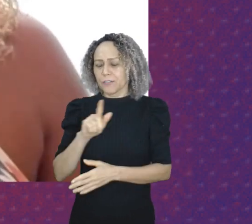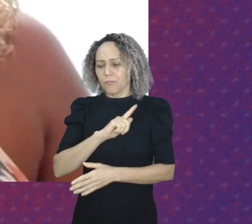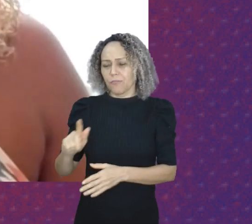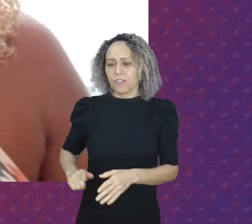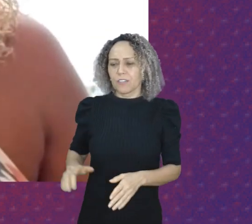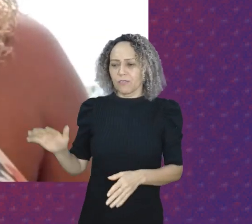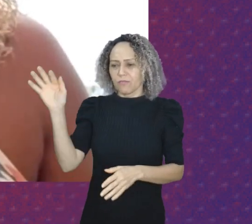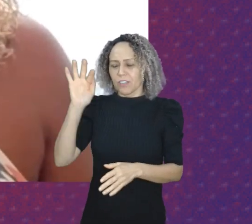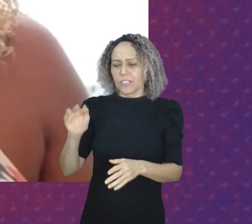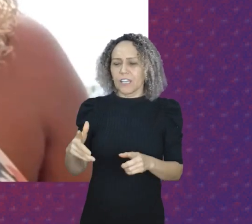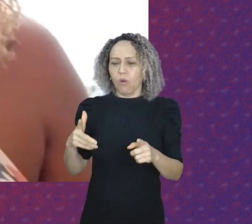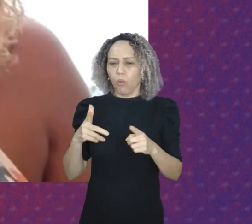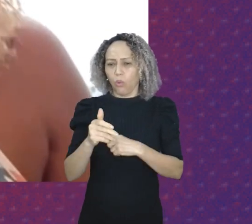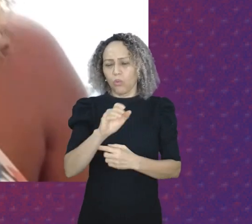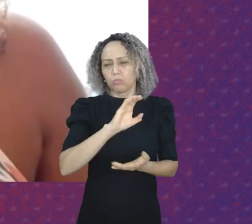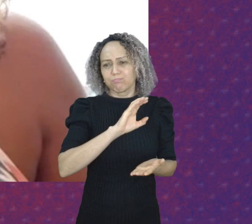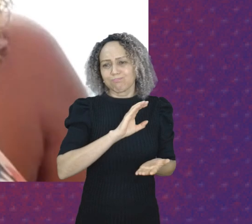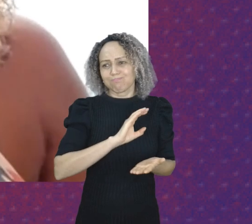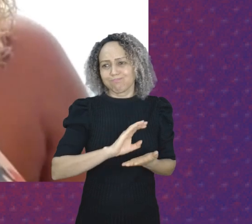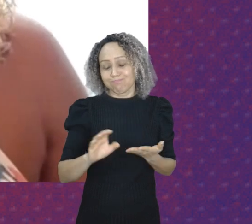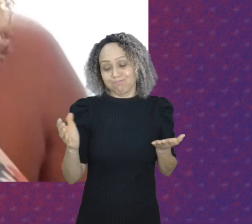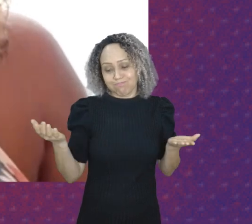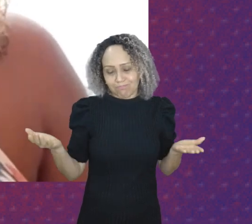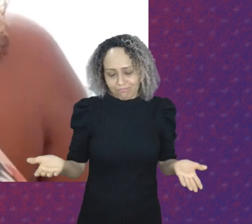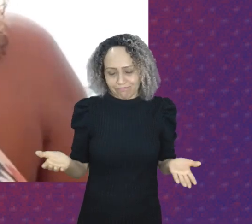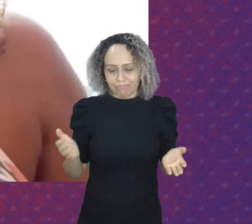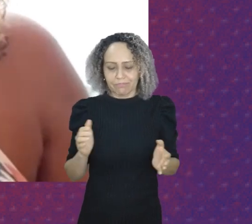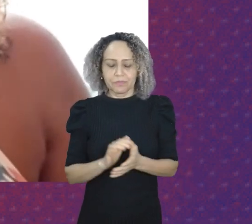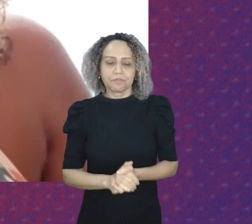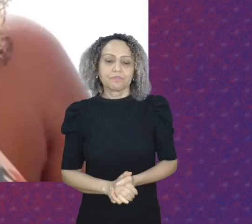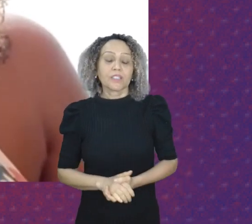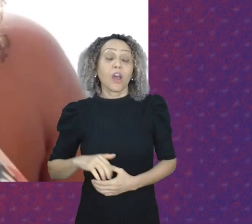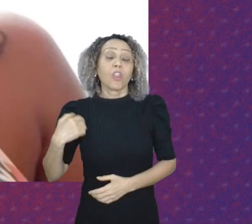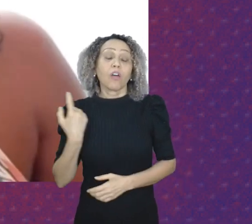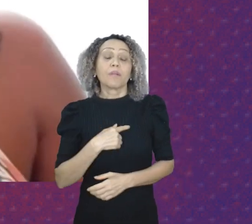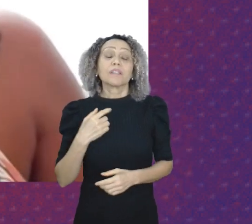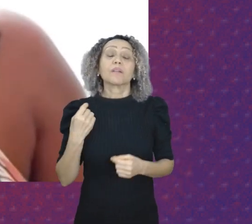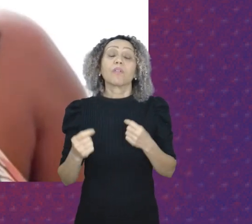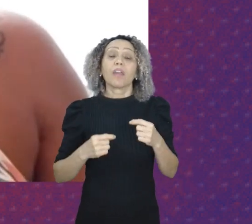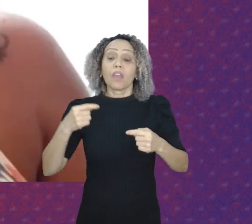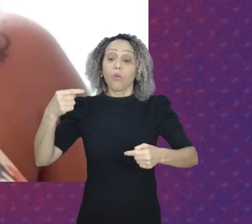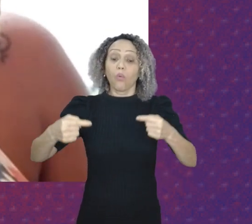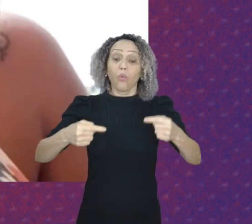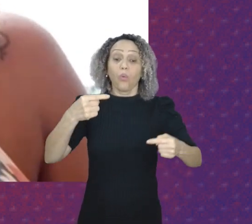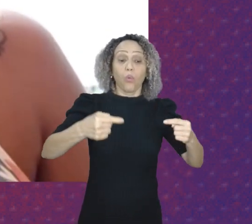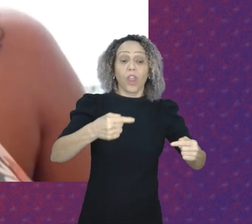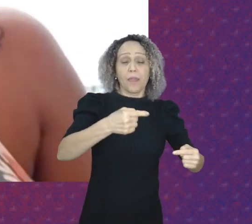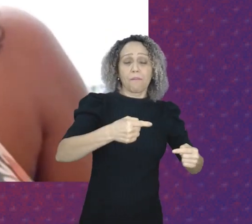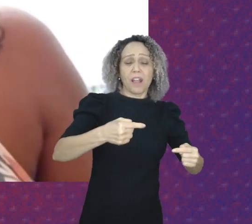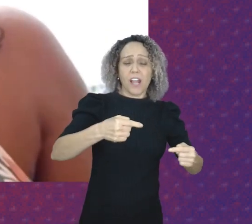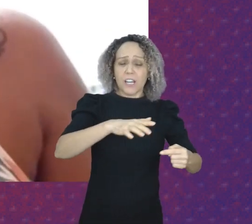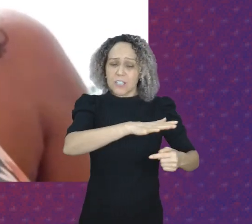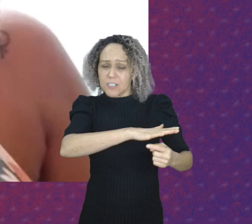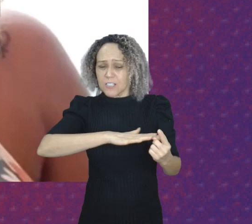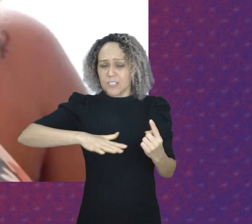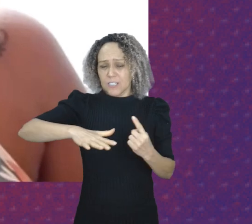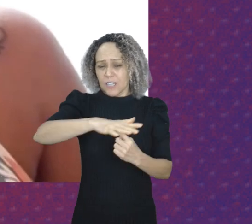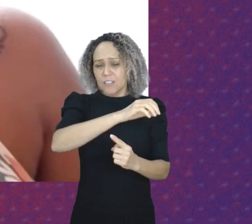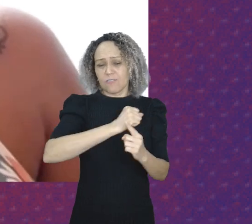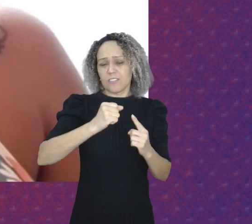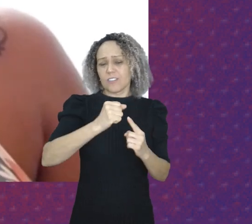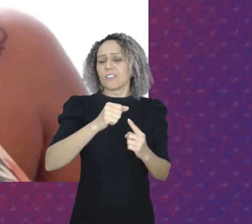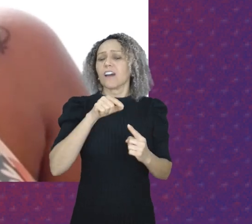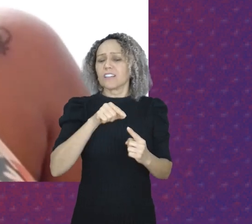mas é para que a gente possa fazer um debate com a sociedade civil, apontando o que, de